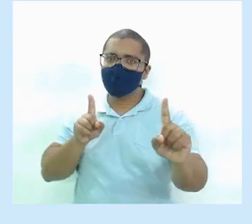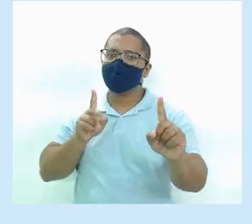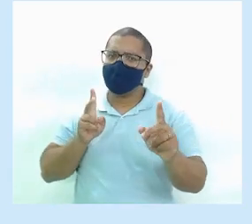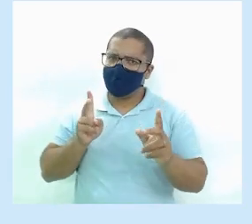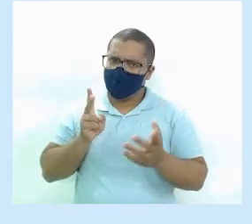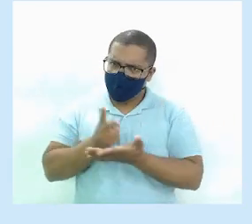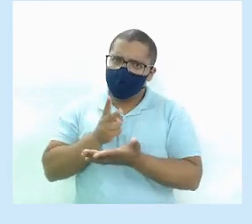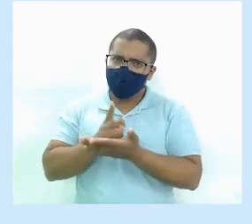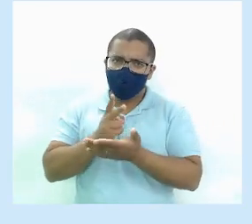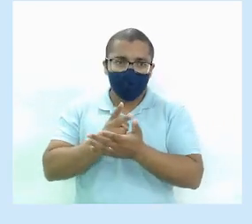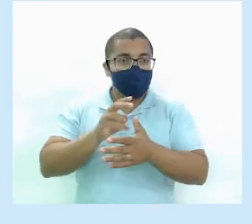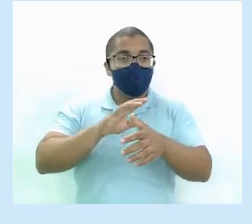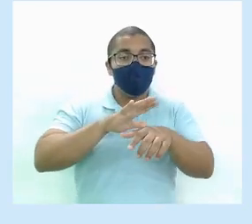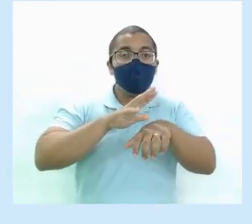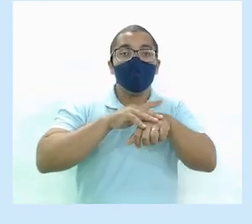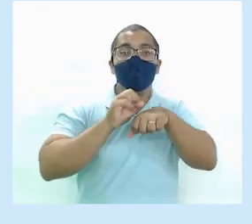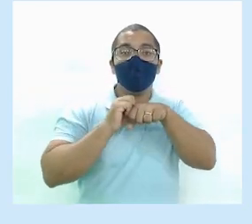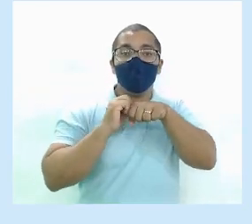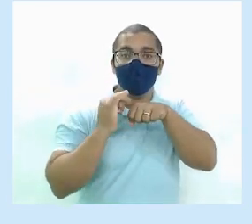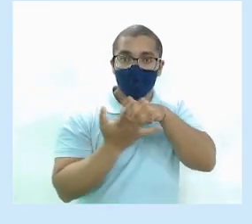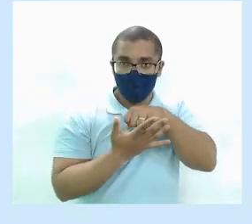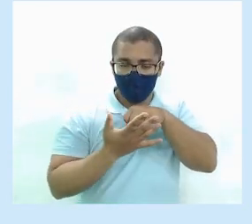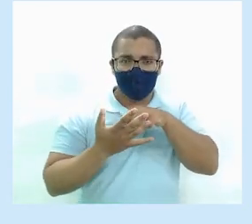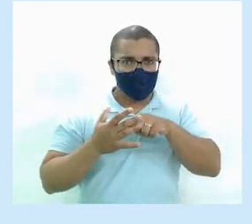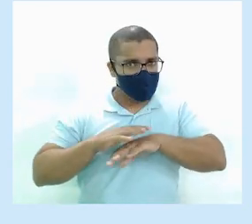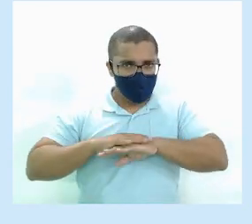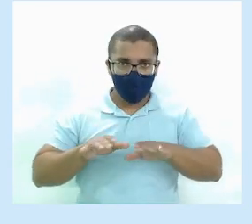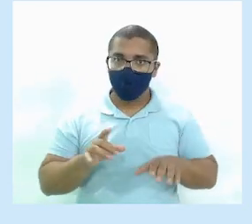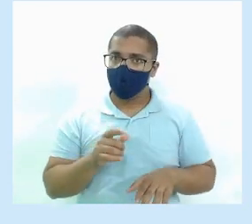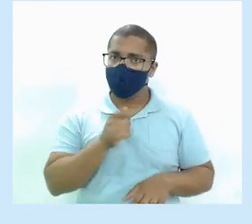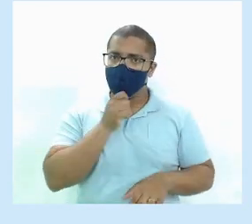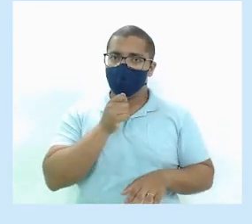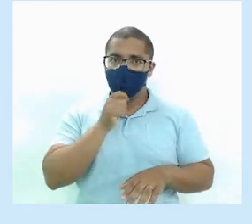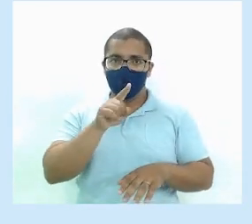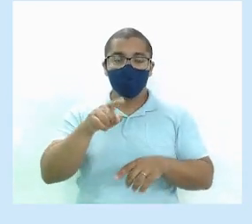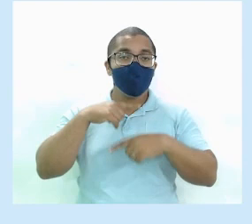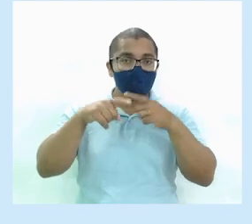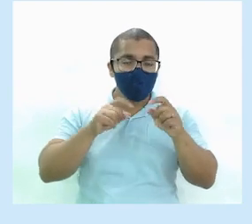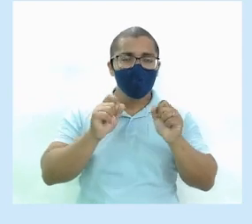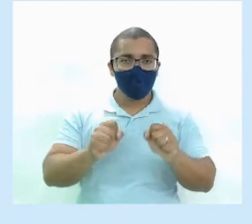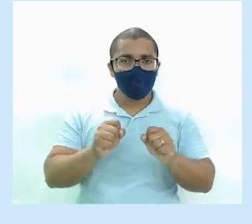não acabou, tá certo? Sempre se cuide. Para maiores dúvidas, continue